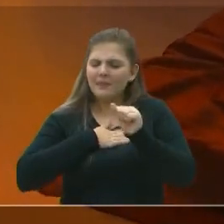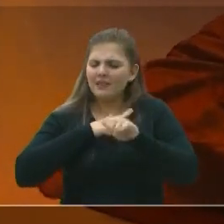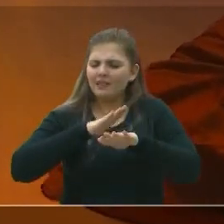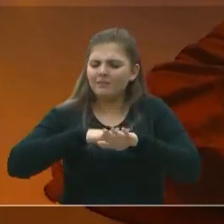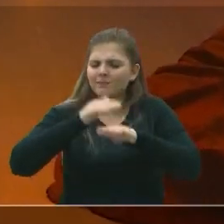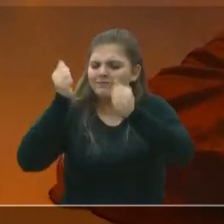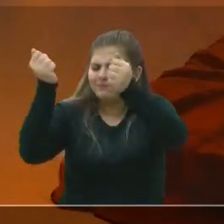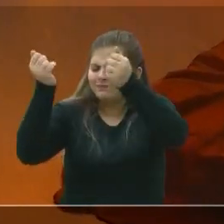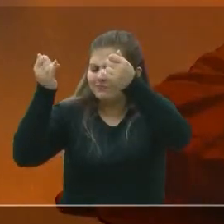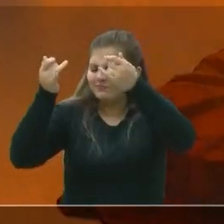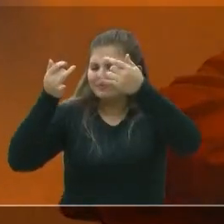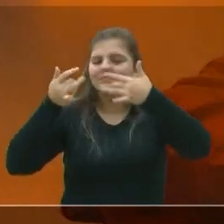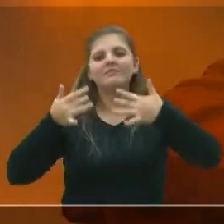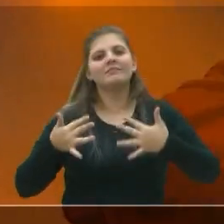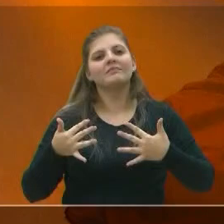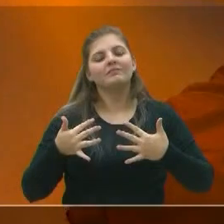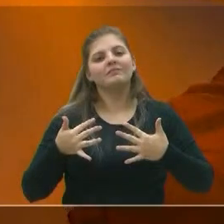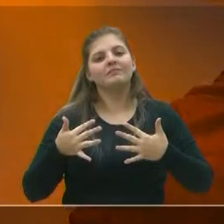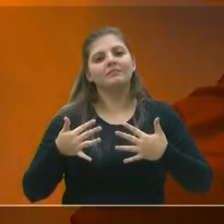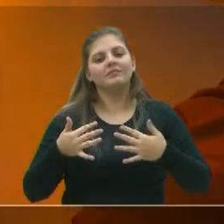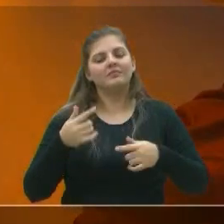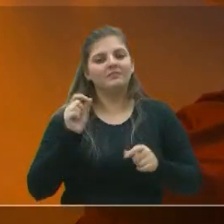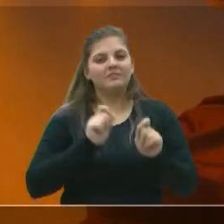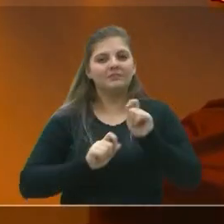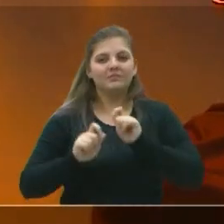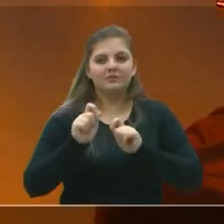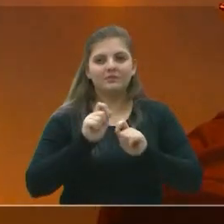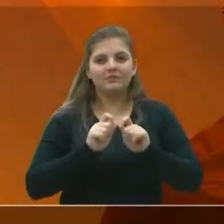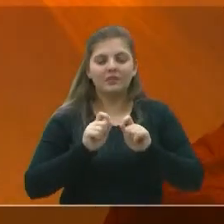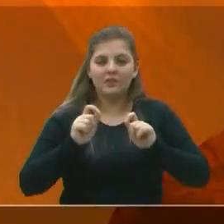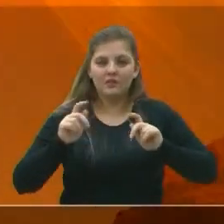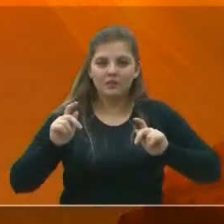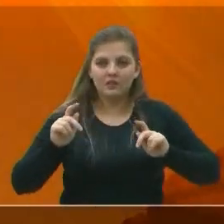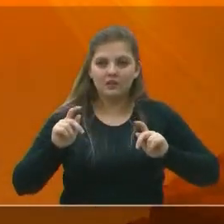graça, a minha maior graça é ser